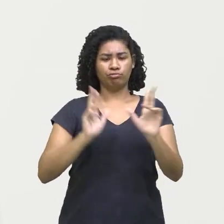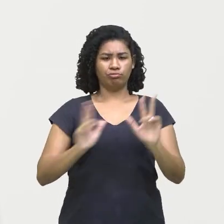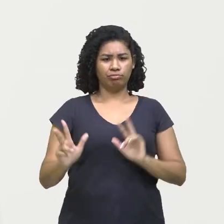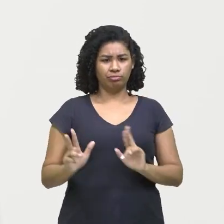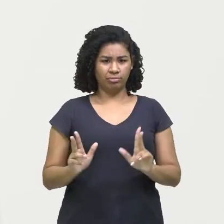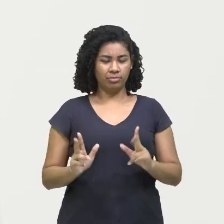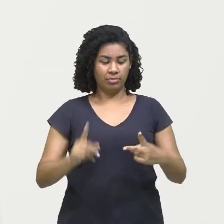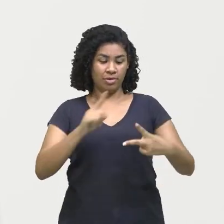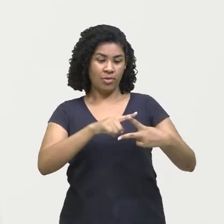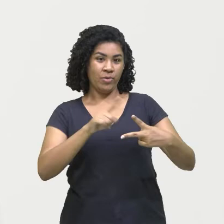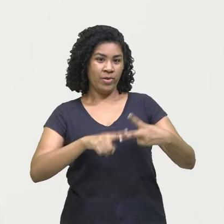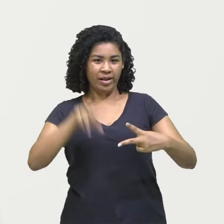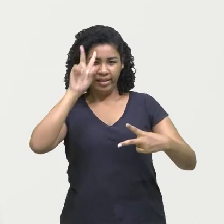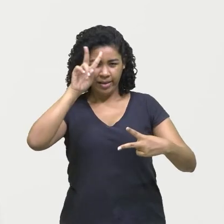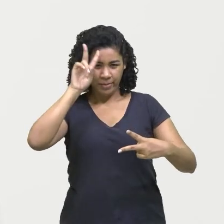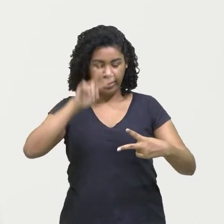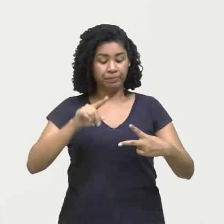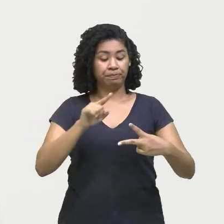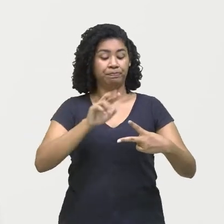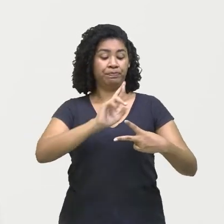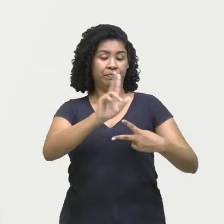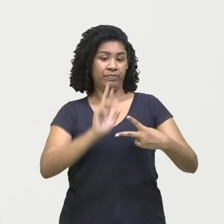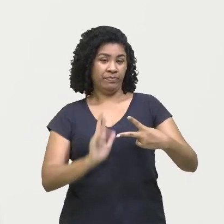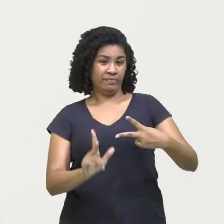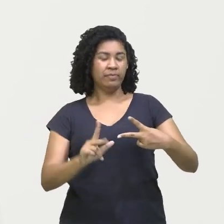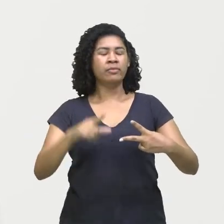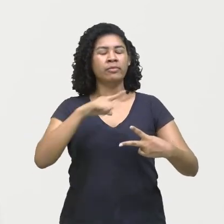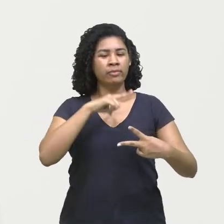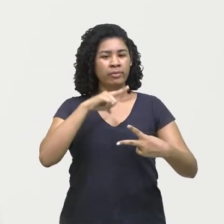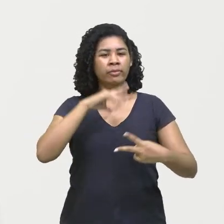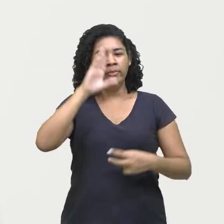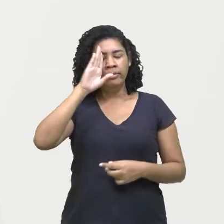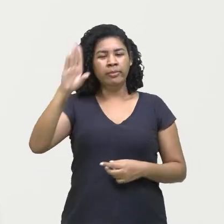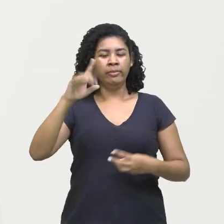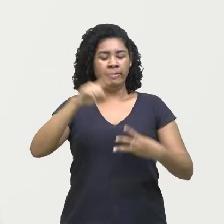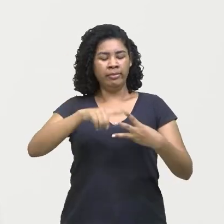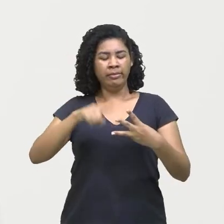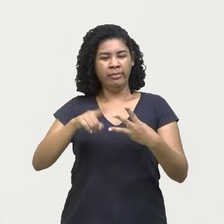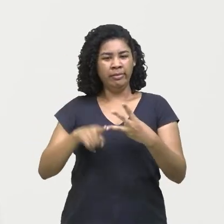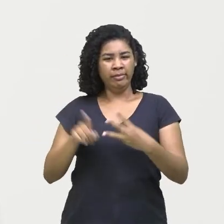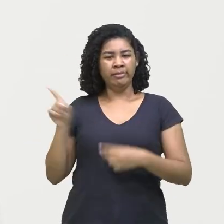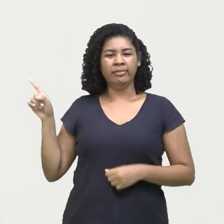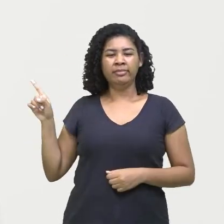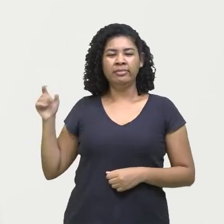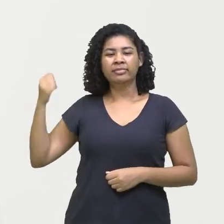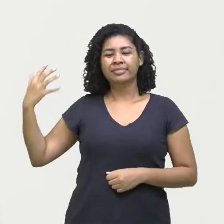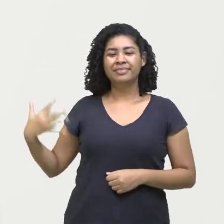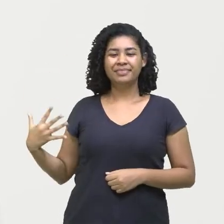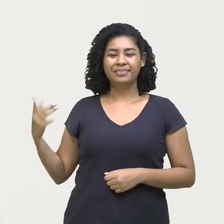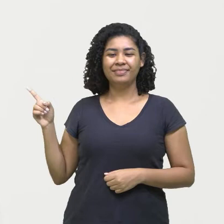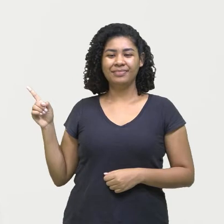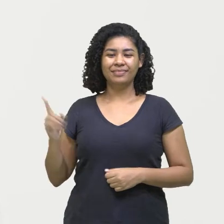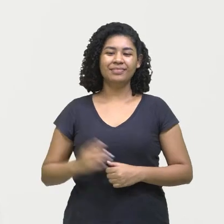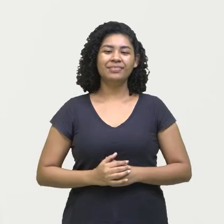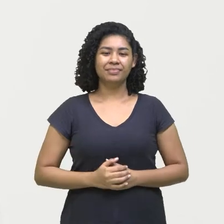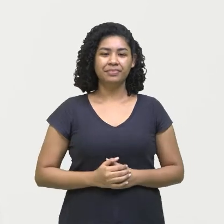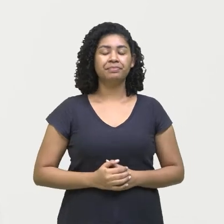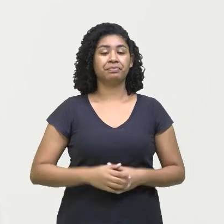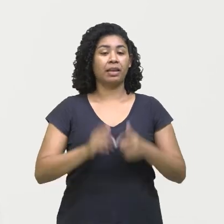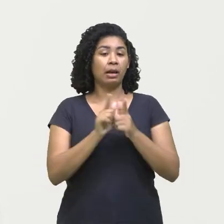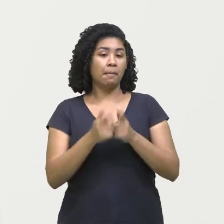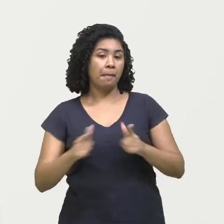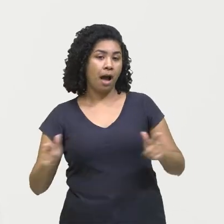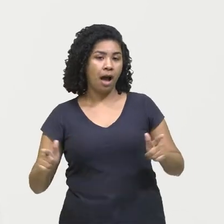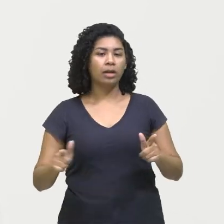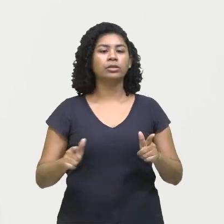o inglês britânico e americano tem essas três características, as principais diferenças: a gramática,